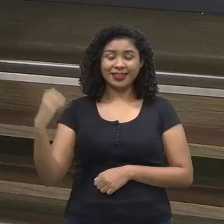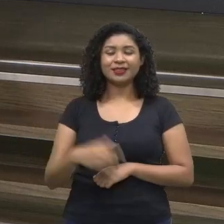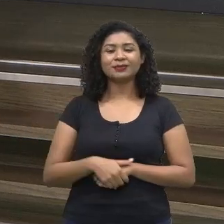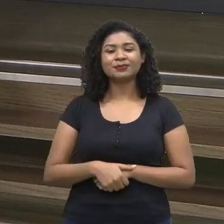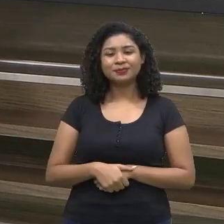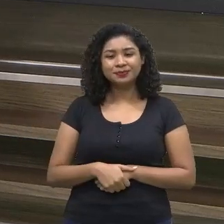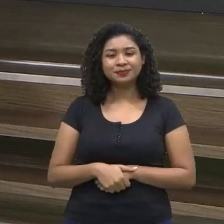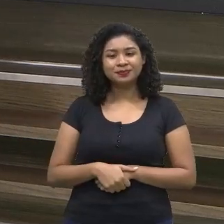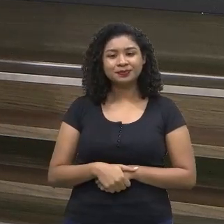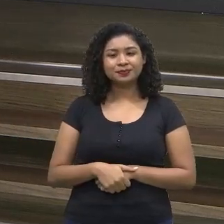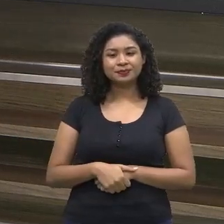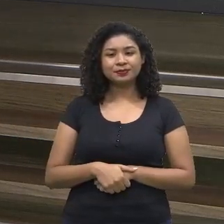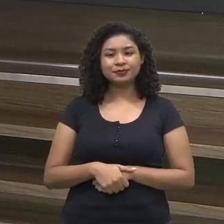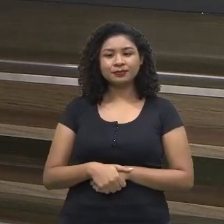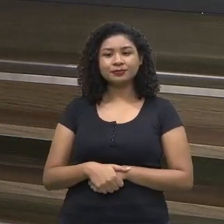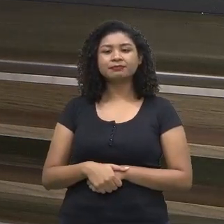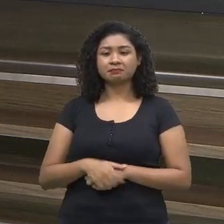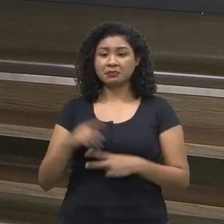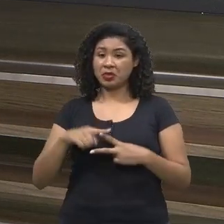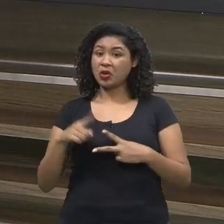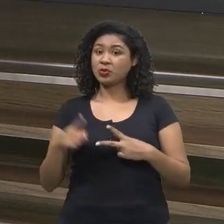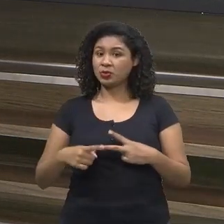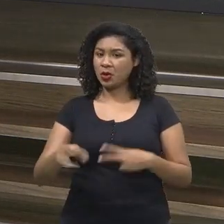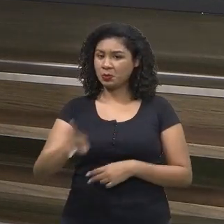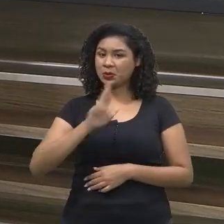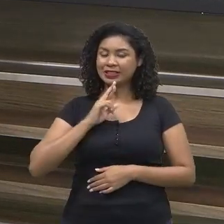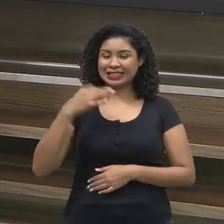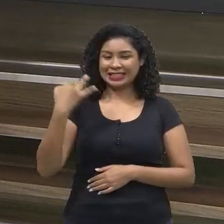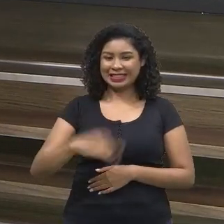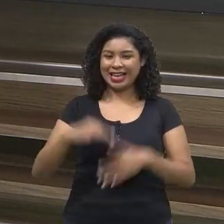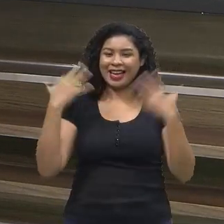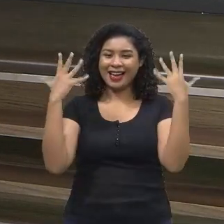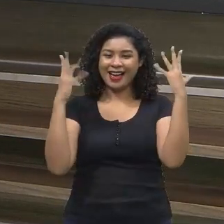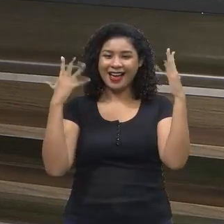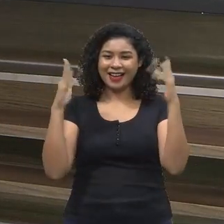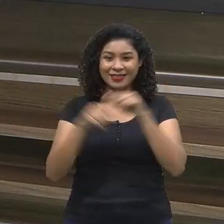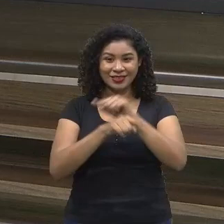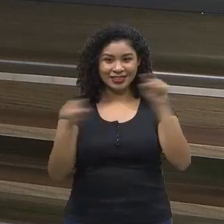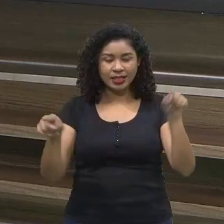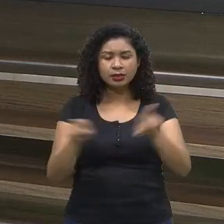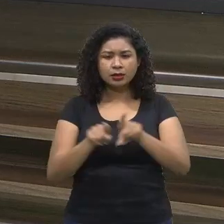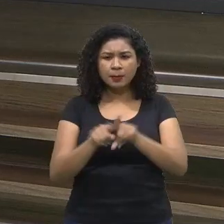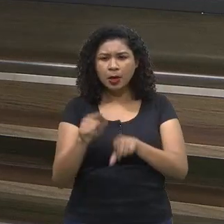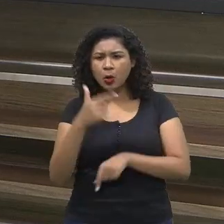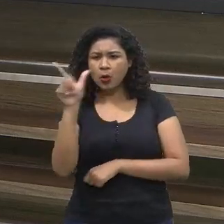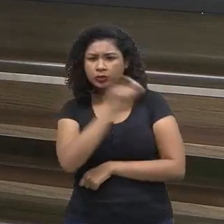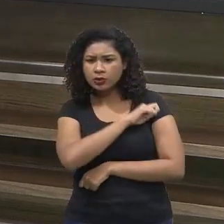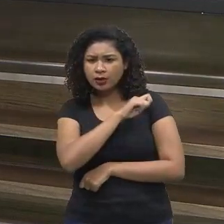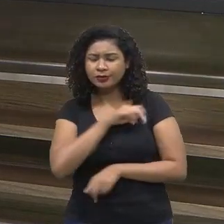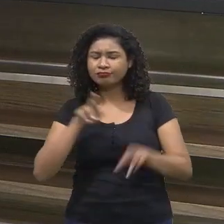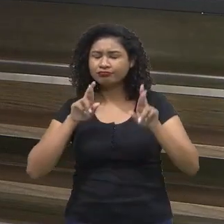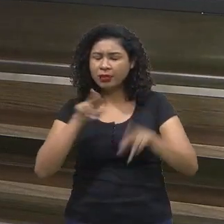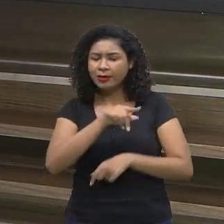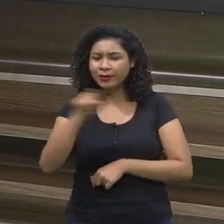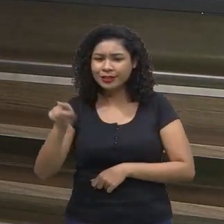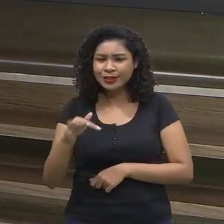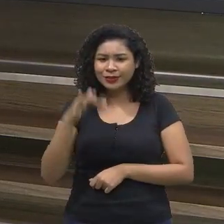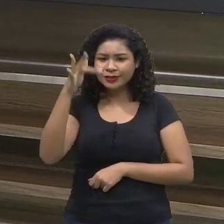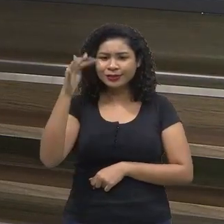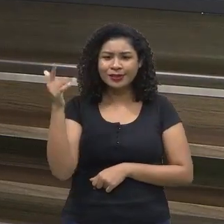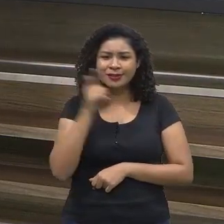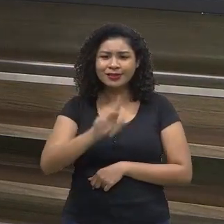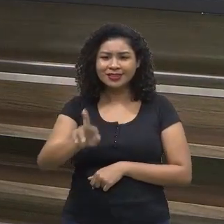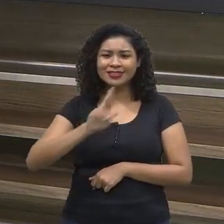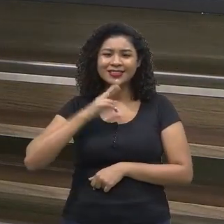é? Os dois aí acertaram as questões. Parabéns, que os demais também acertem. Letra D.